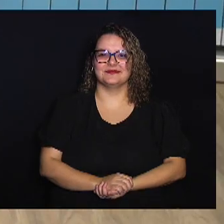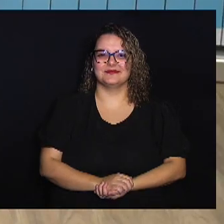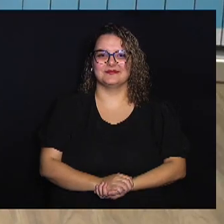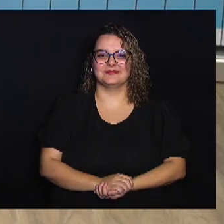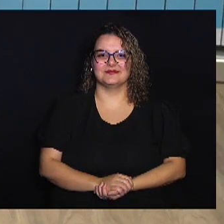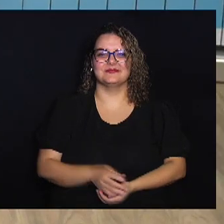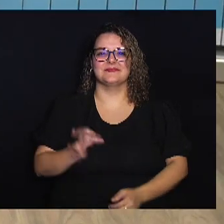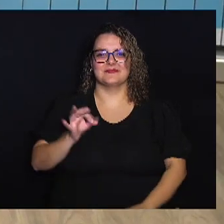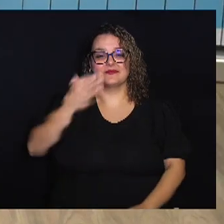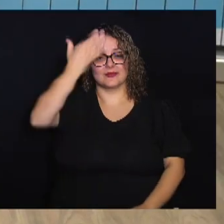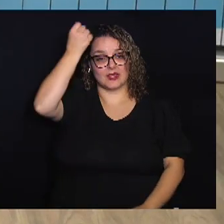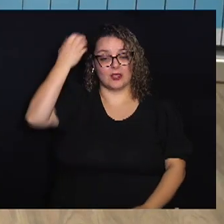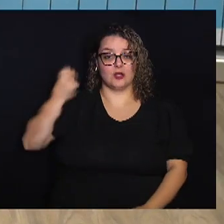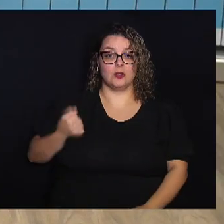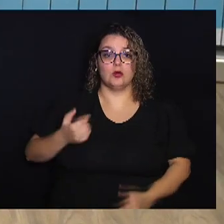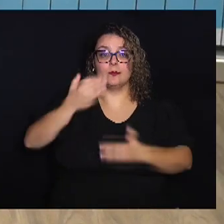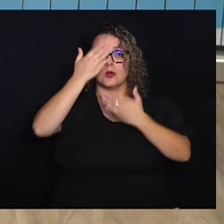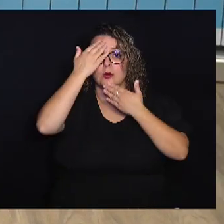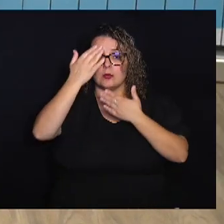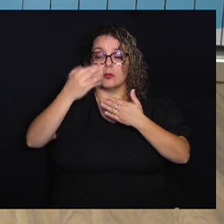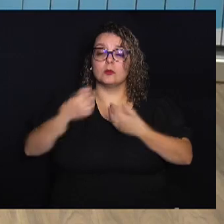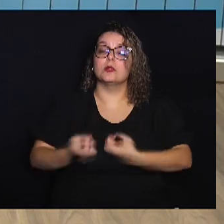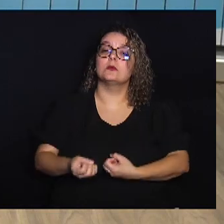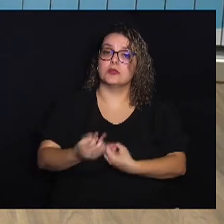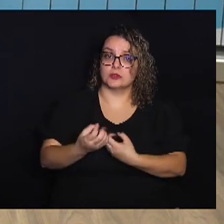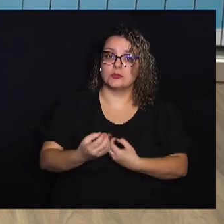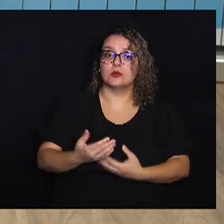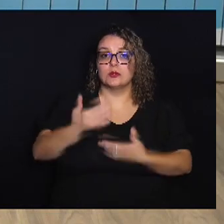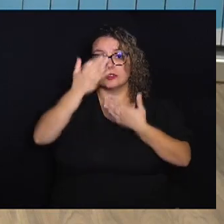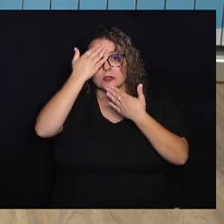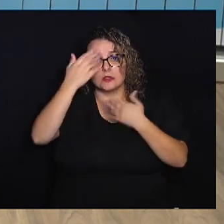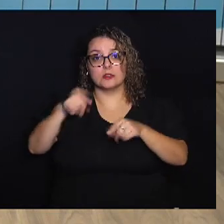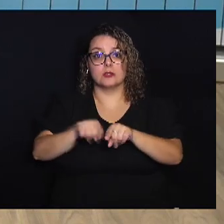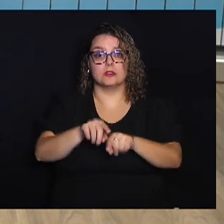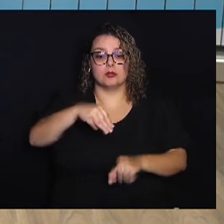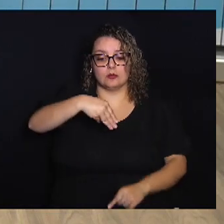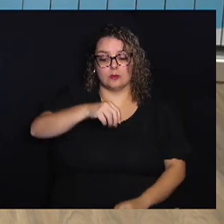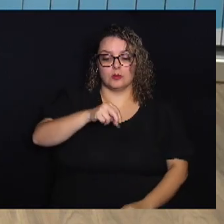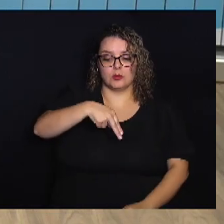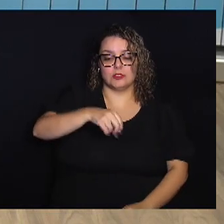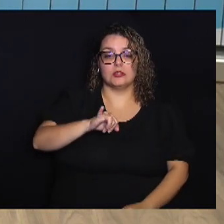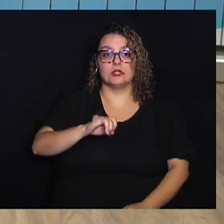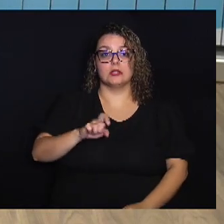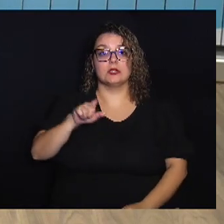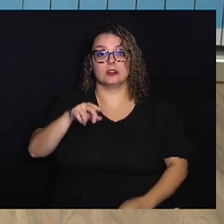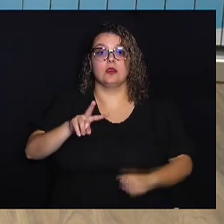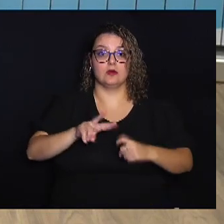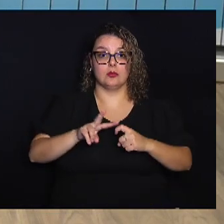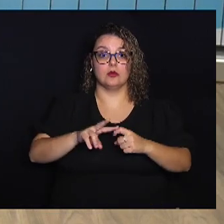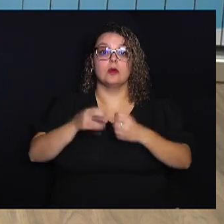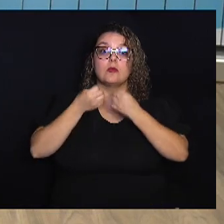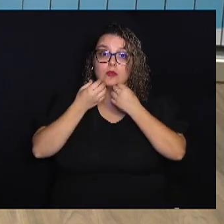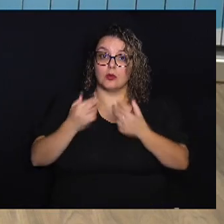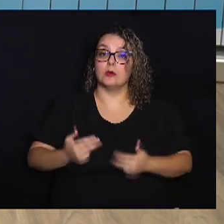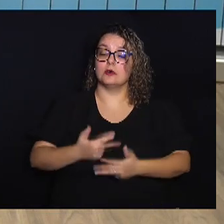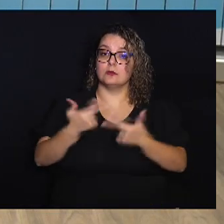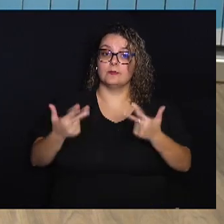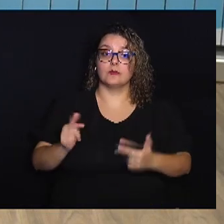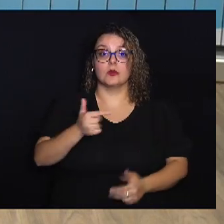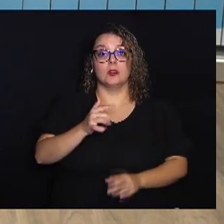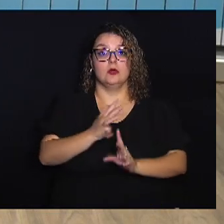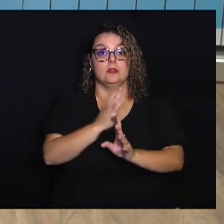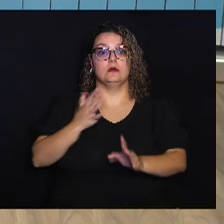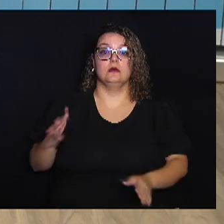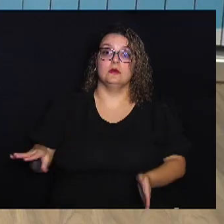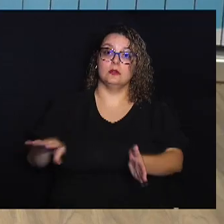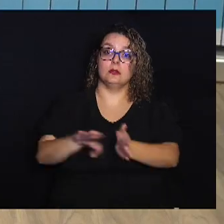Tá certo, Rúbia de Oliveira, muito obrigado pelas informações. Agradeço também a Monique Arena, que é veterinária. Boa notícia, então não tem fila, é